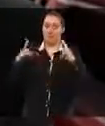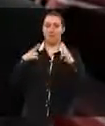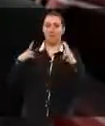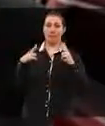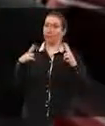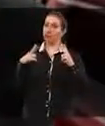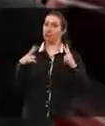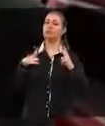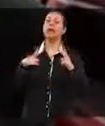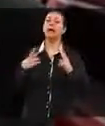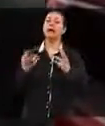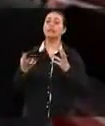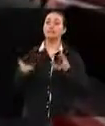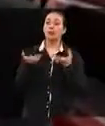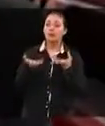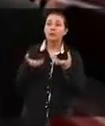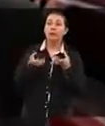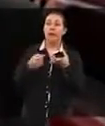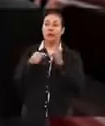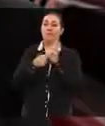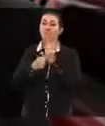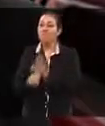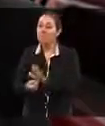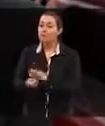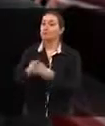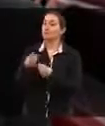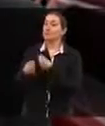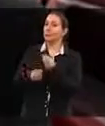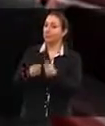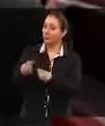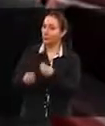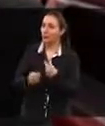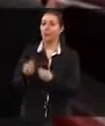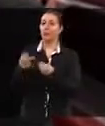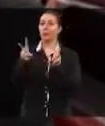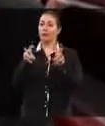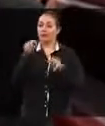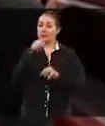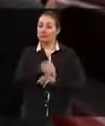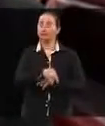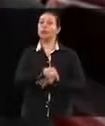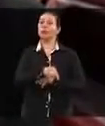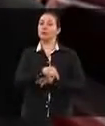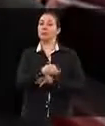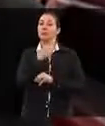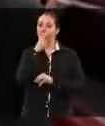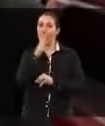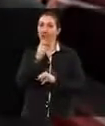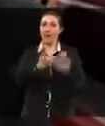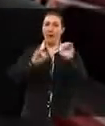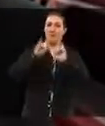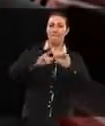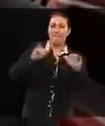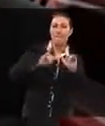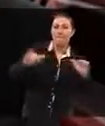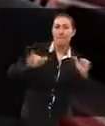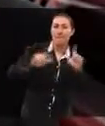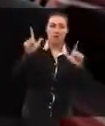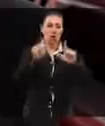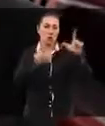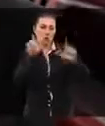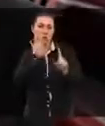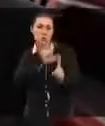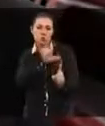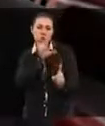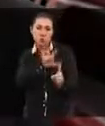tento... É uma luta profissional, né, minha em relação a essas questões de terrorismo que a gente está